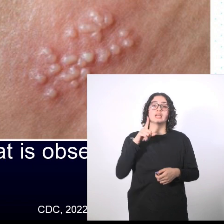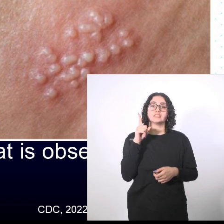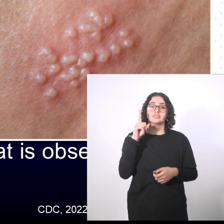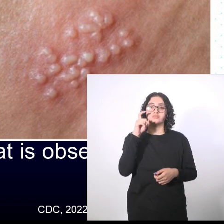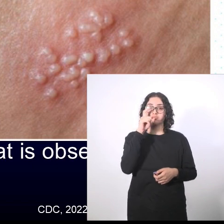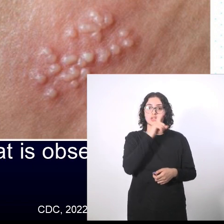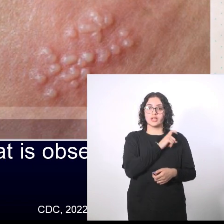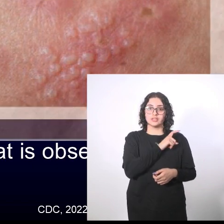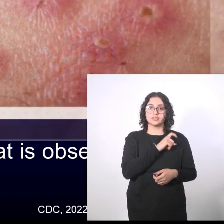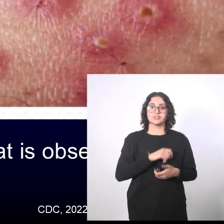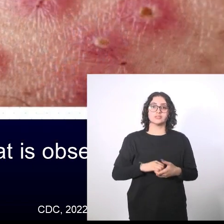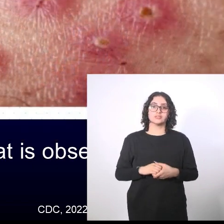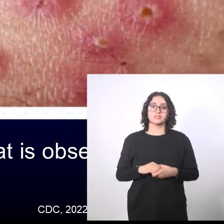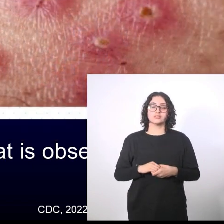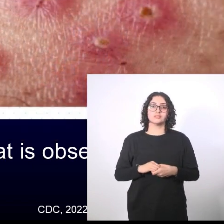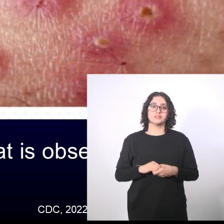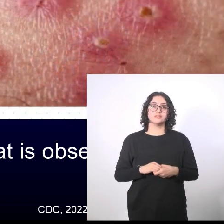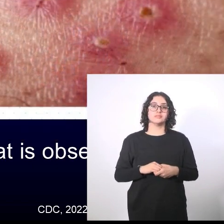O próximo.